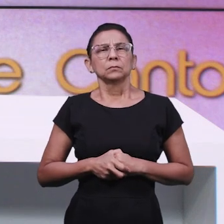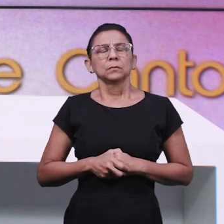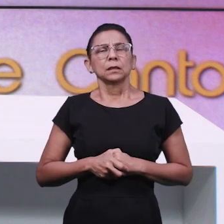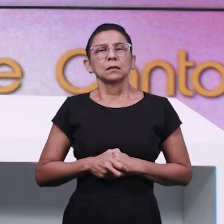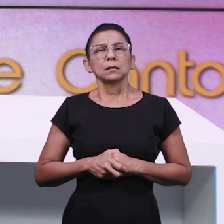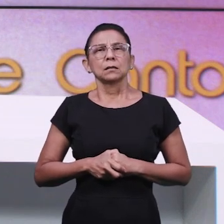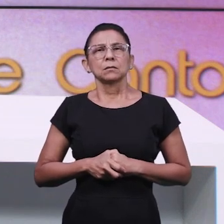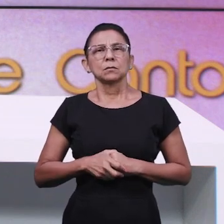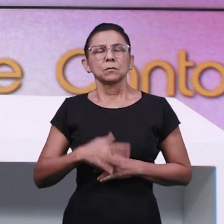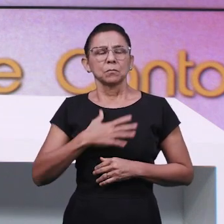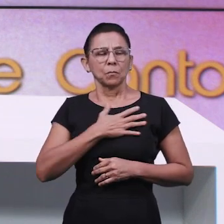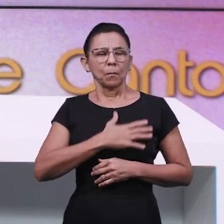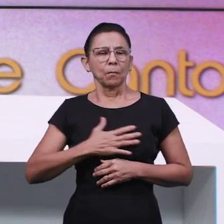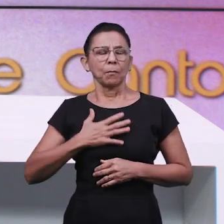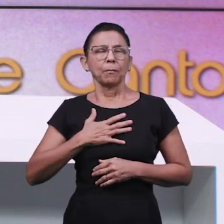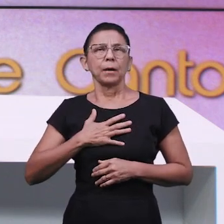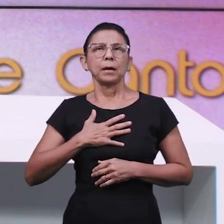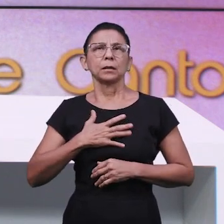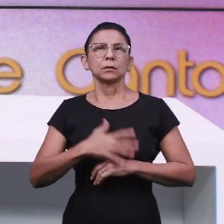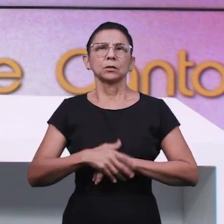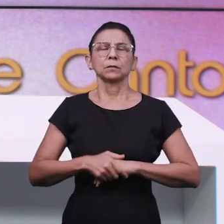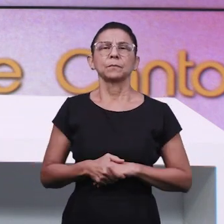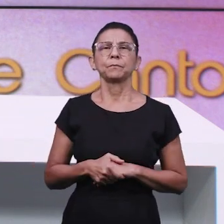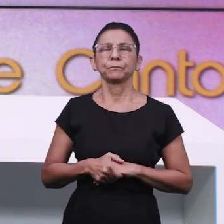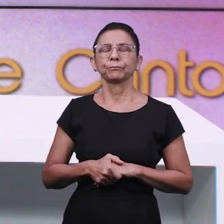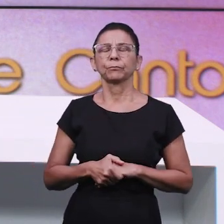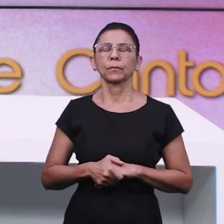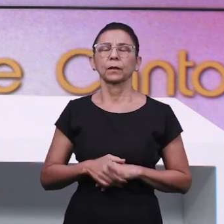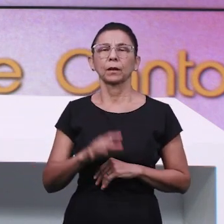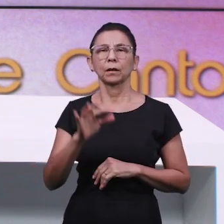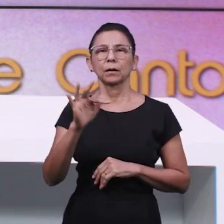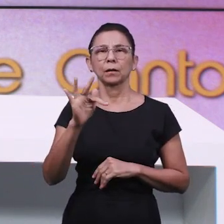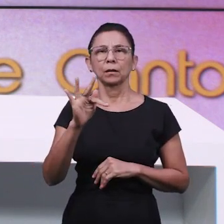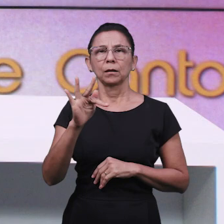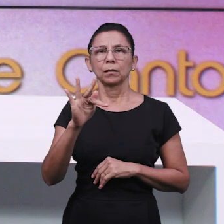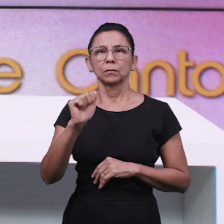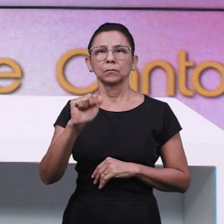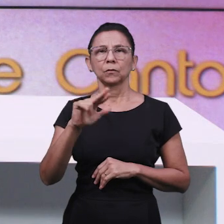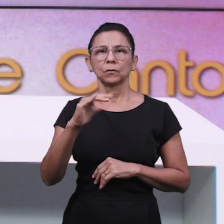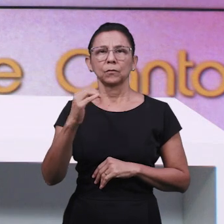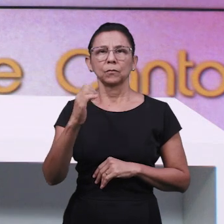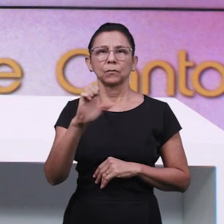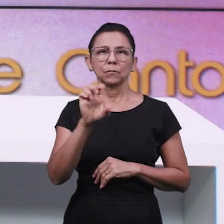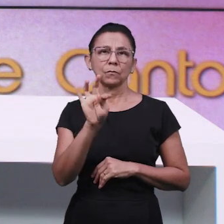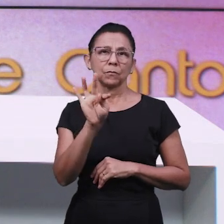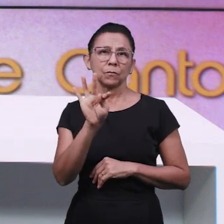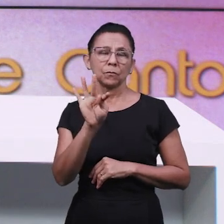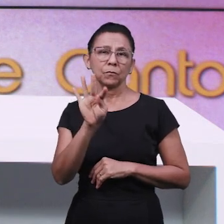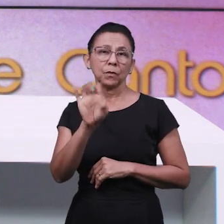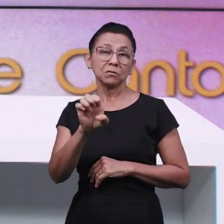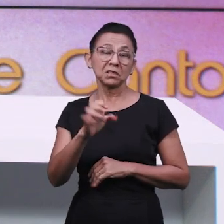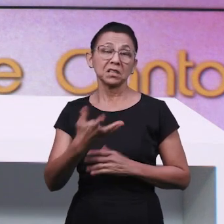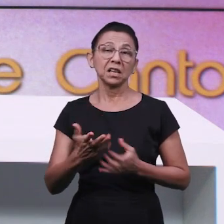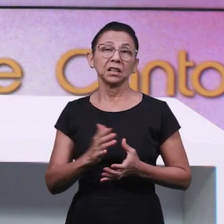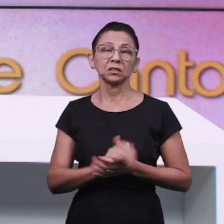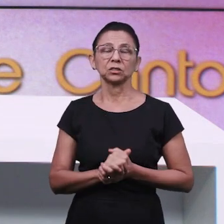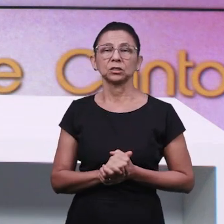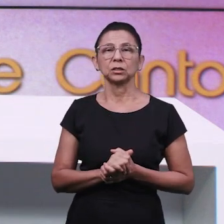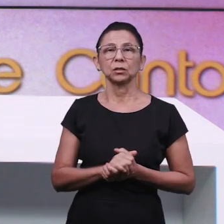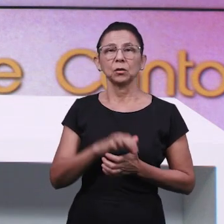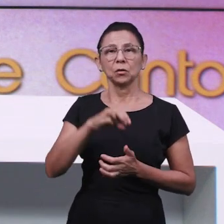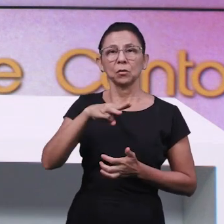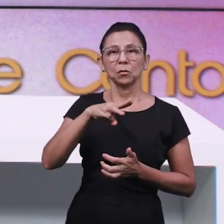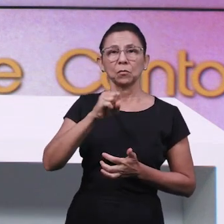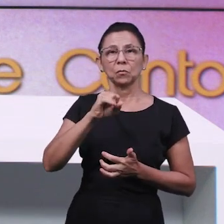cabeça, ou então um falsete, ou até mesmo algo que conhecemos como mix